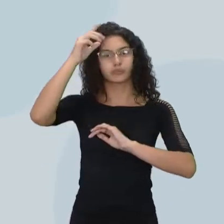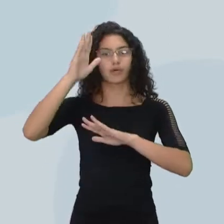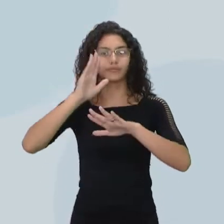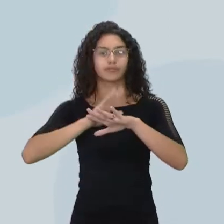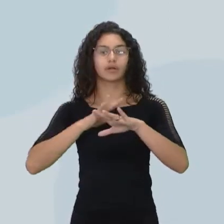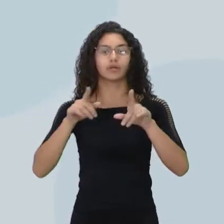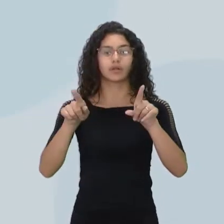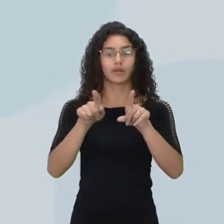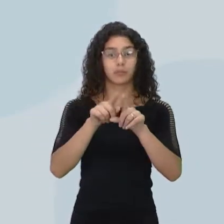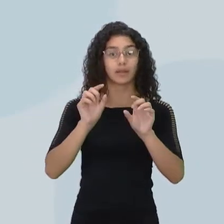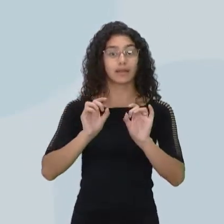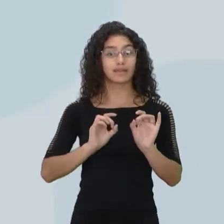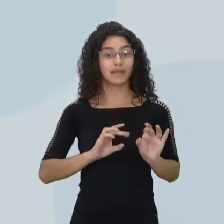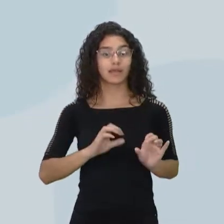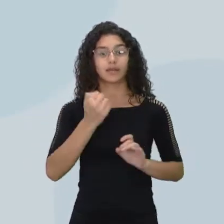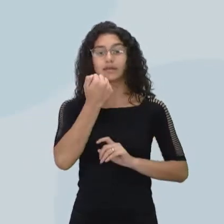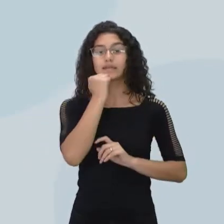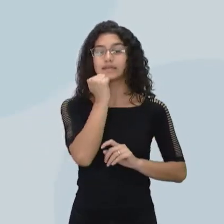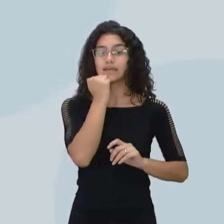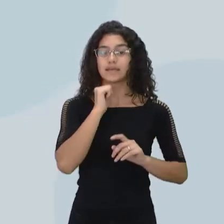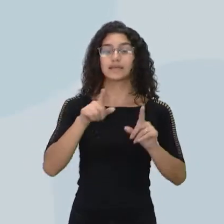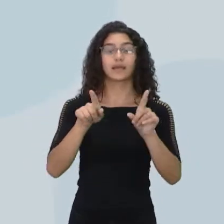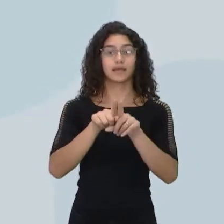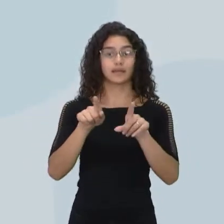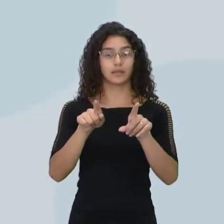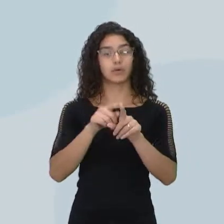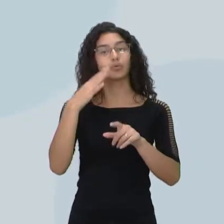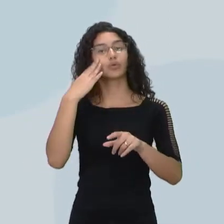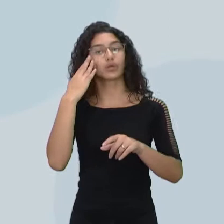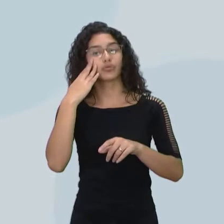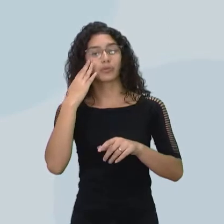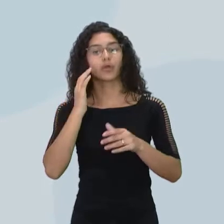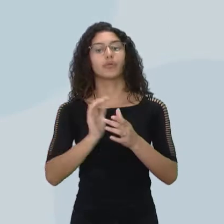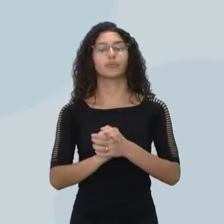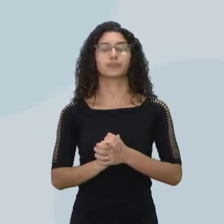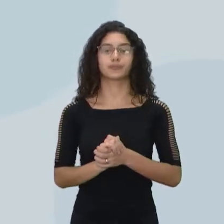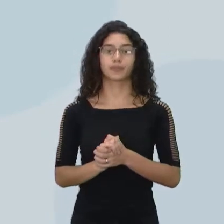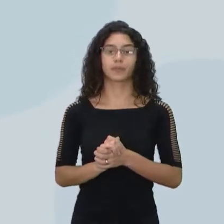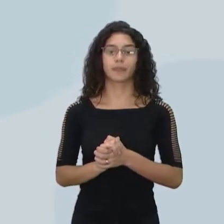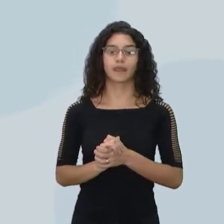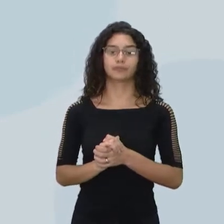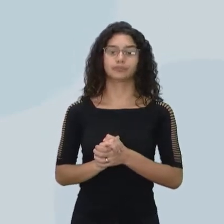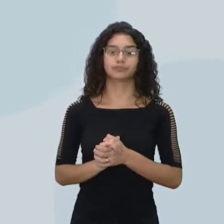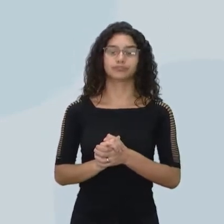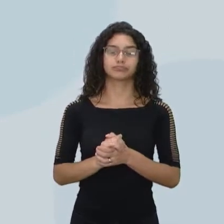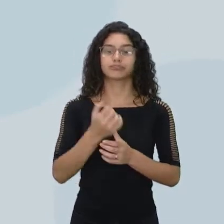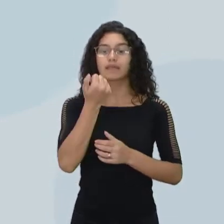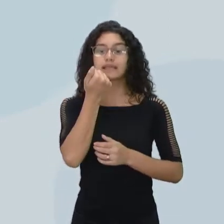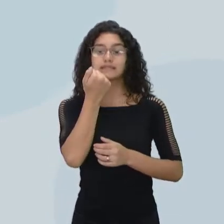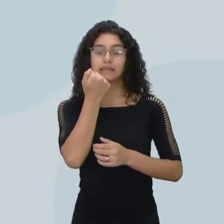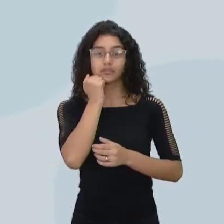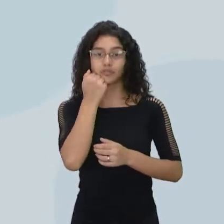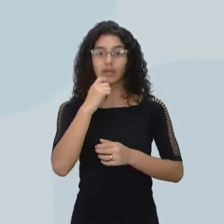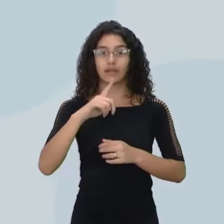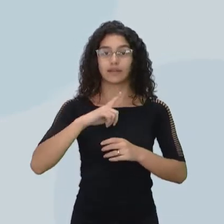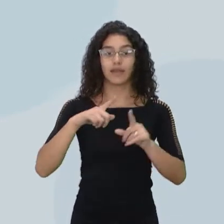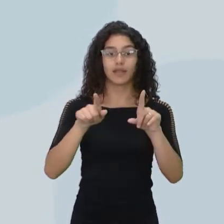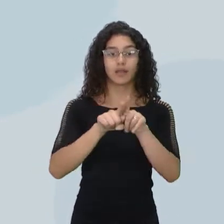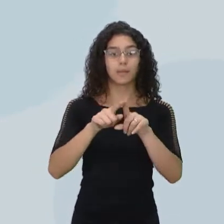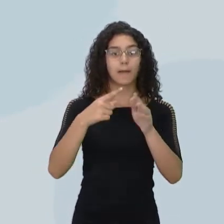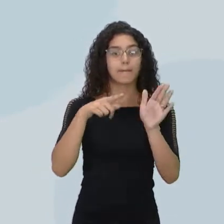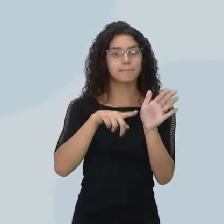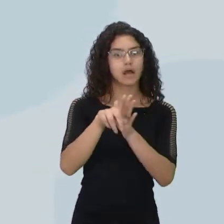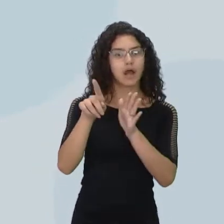operativo da técnica, da ciência e dos saberes contemplativos, a revolução científica e a questão